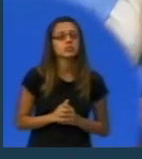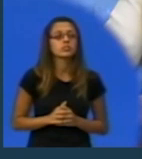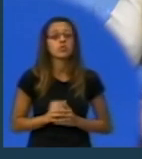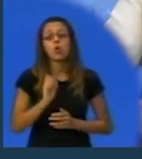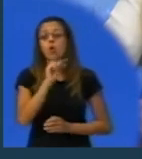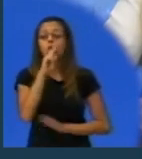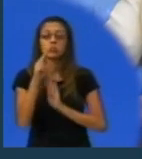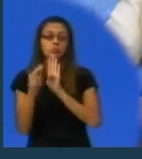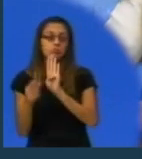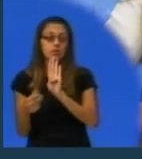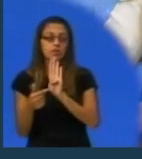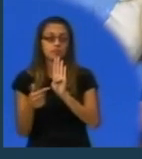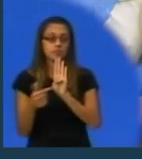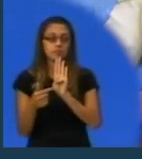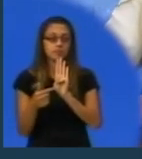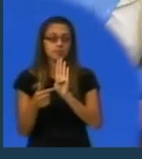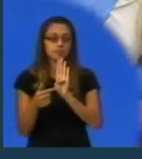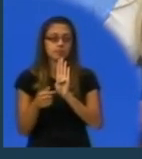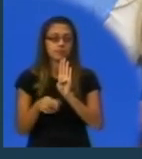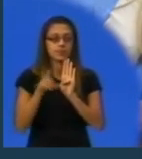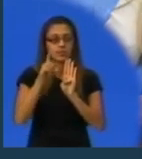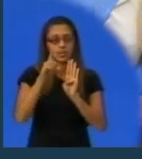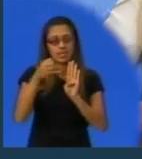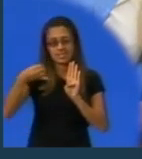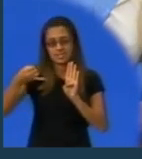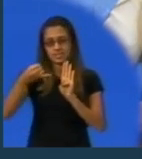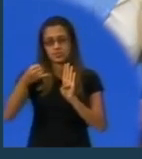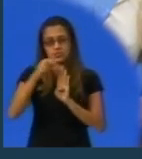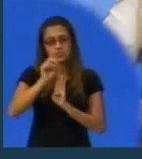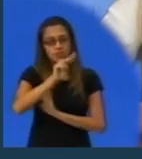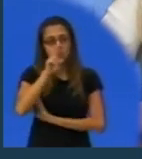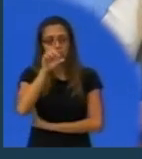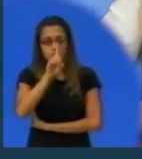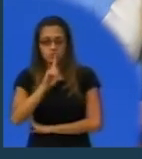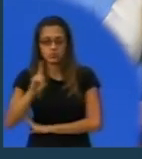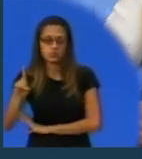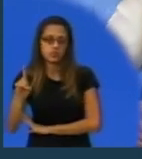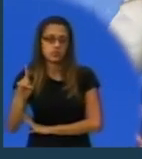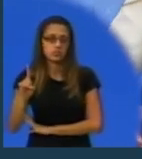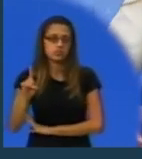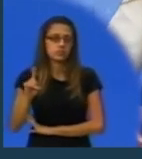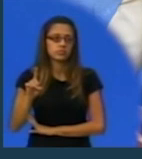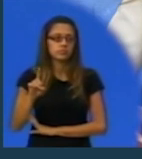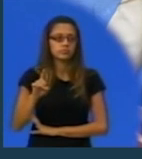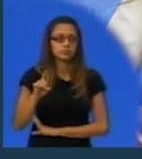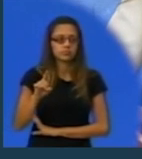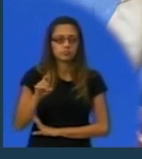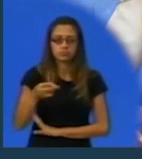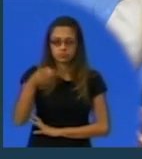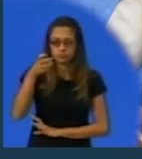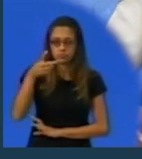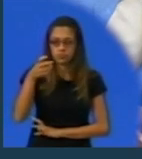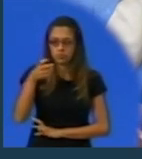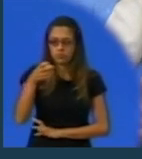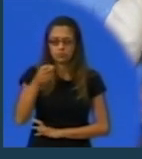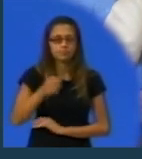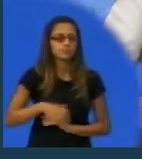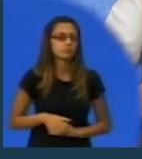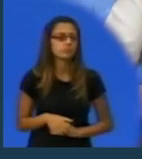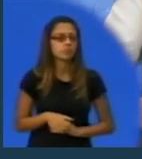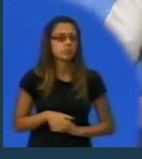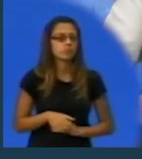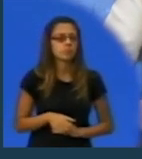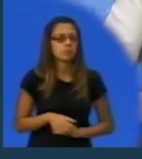ou posso ter uma curva de assimetria negativa ou à direita. Então, os meus valores todos se deslocaram mais para a direita.